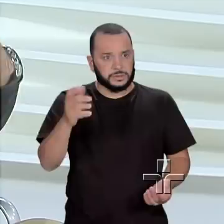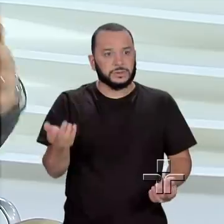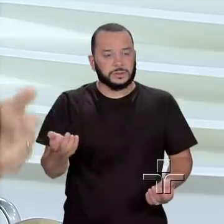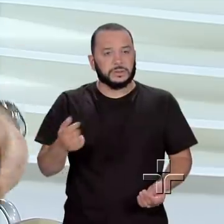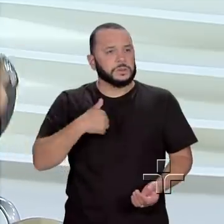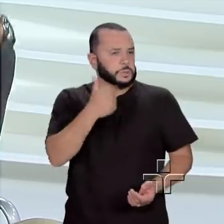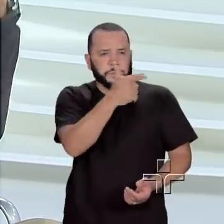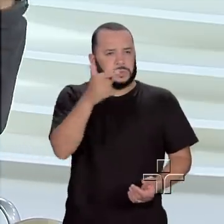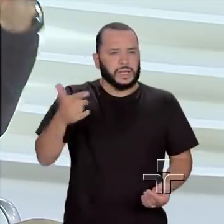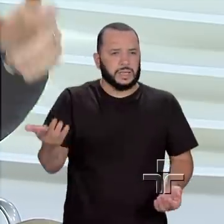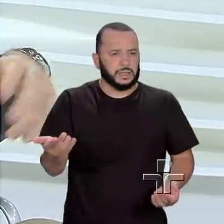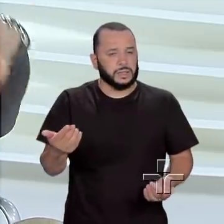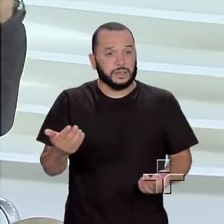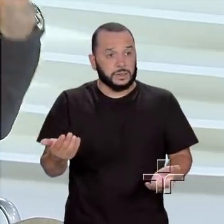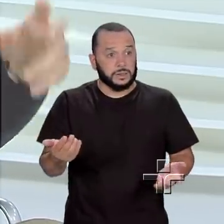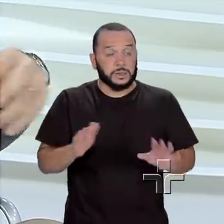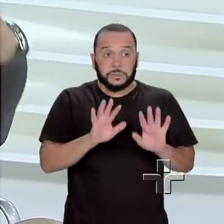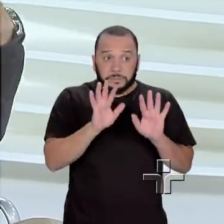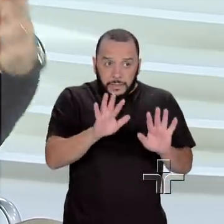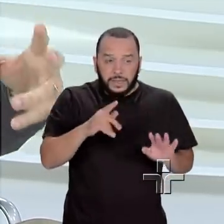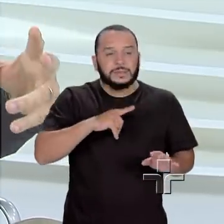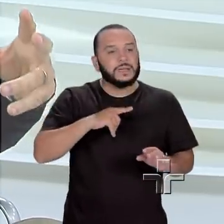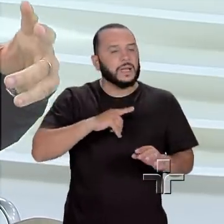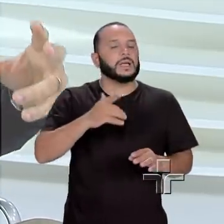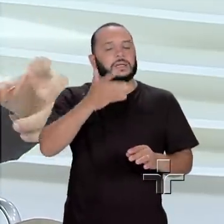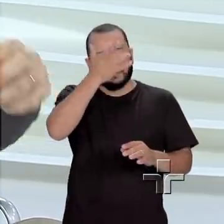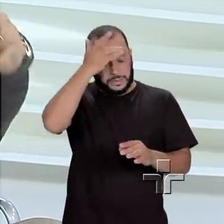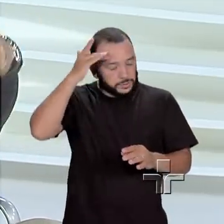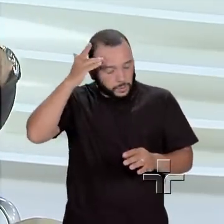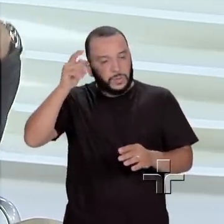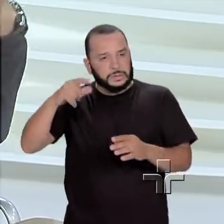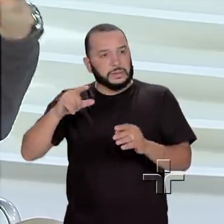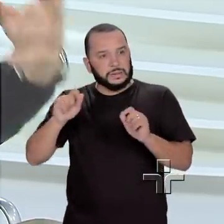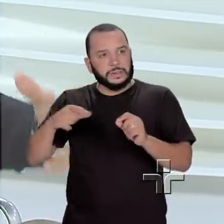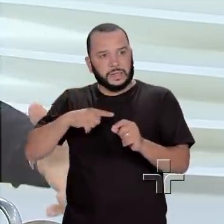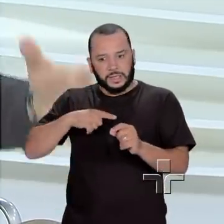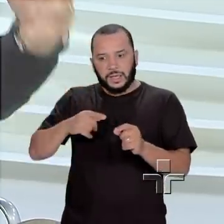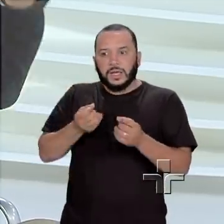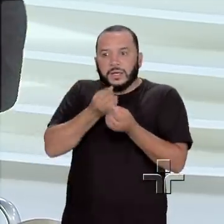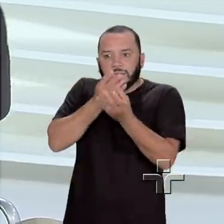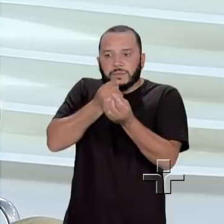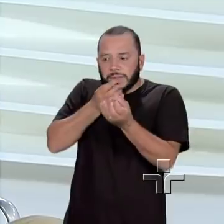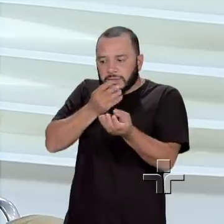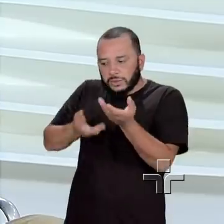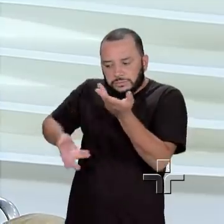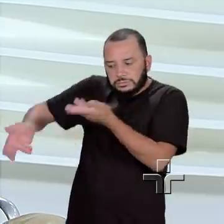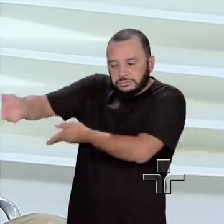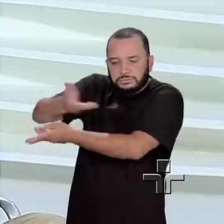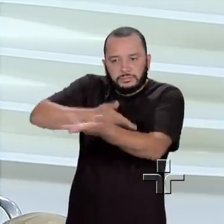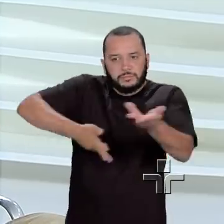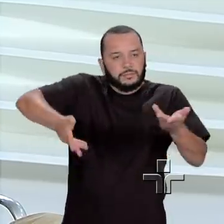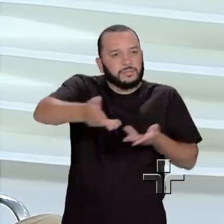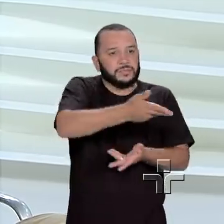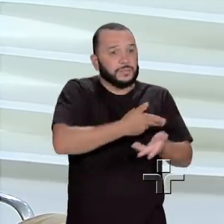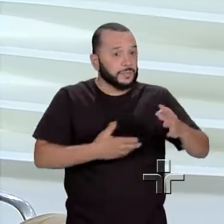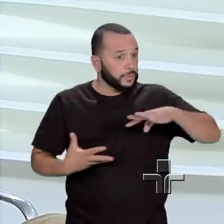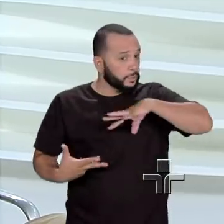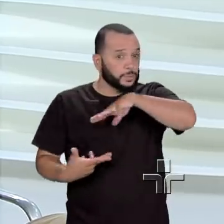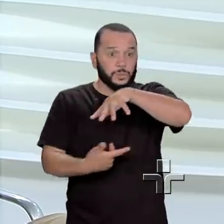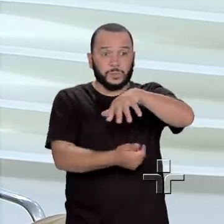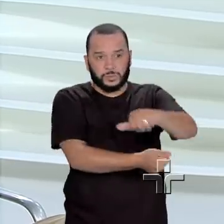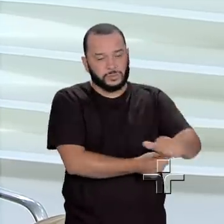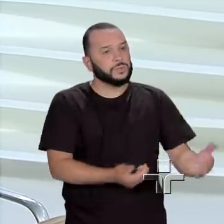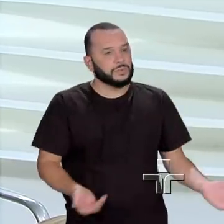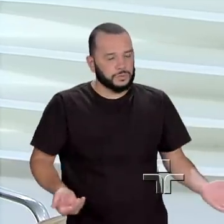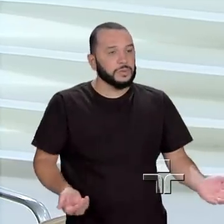formando gente e comunidades inteiras que estão trocando mensagens, que há um número muito grande de